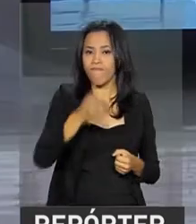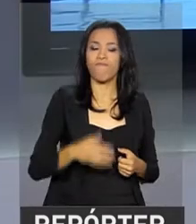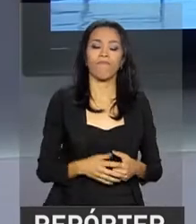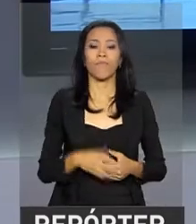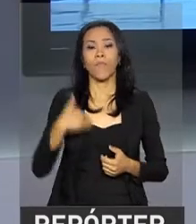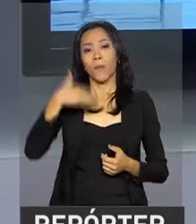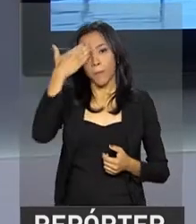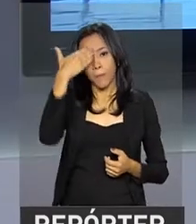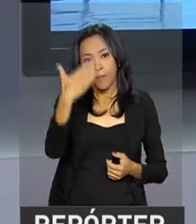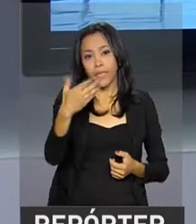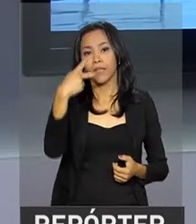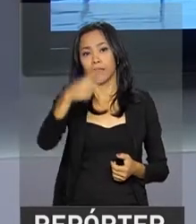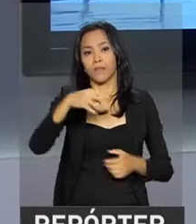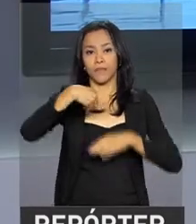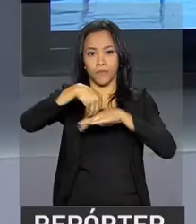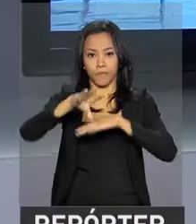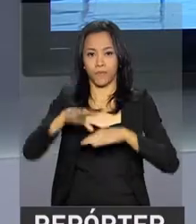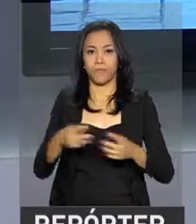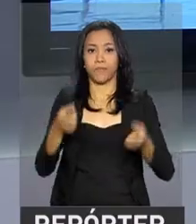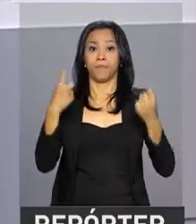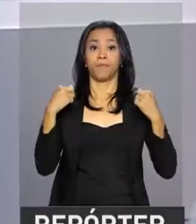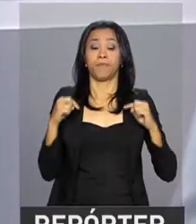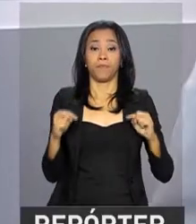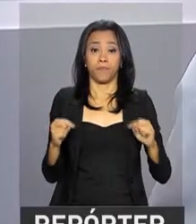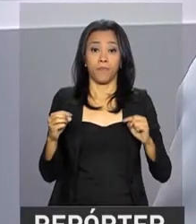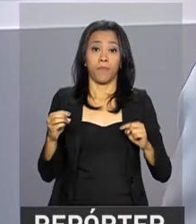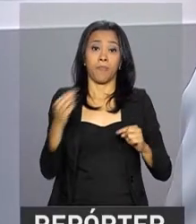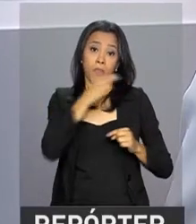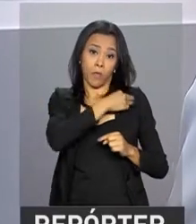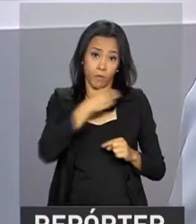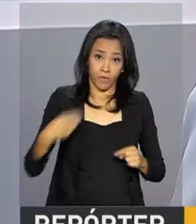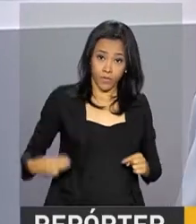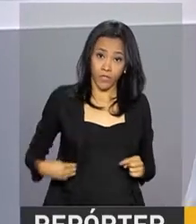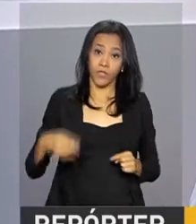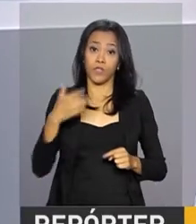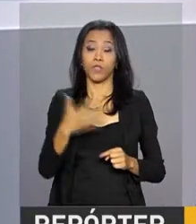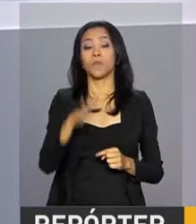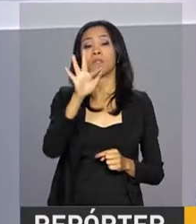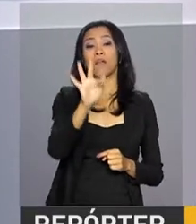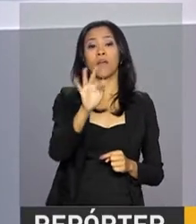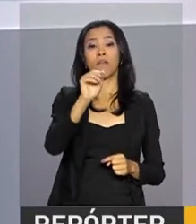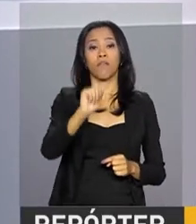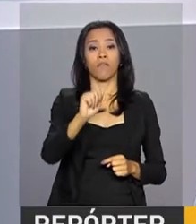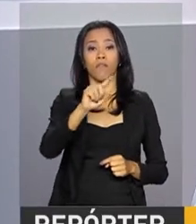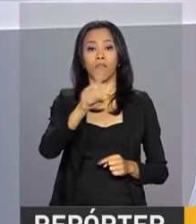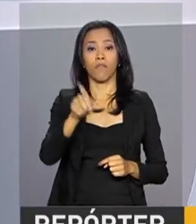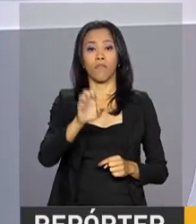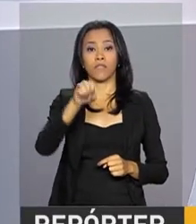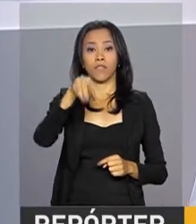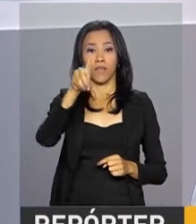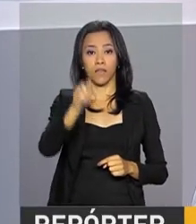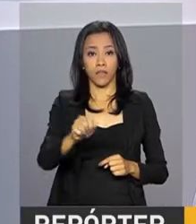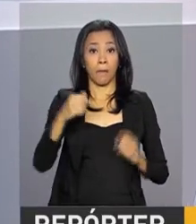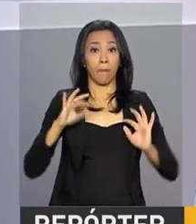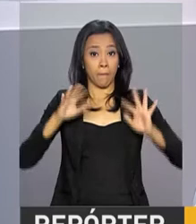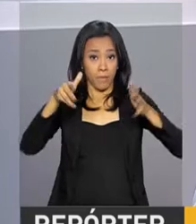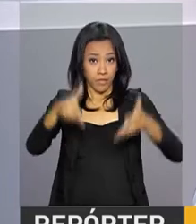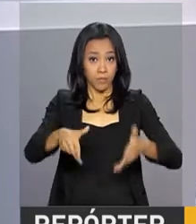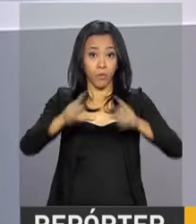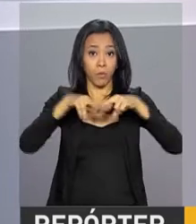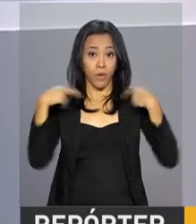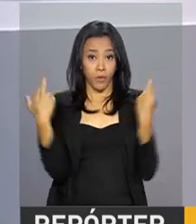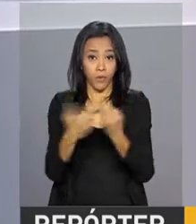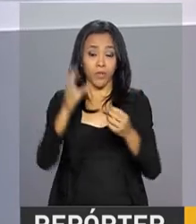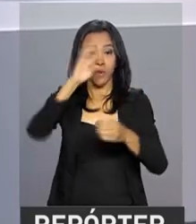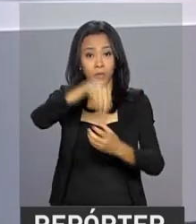muito obrigada nem pelas suas informações o ministro da fazenda henrique meirelles participou no senado federal de audiência na comissão